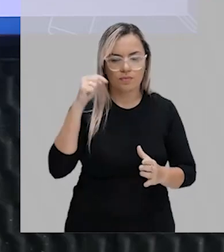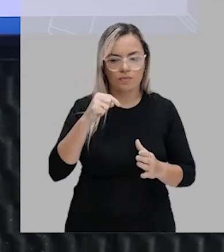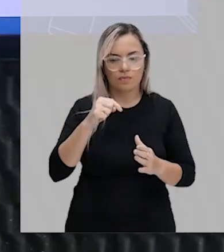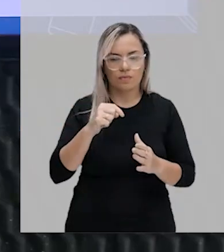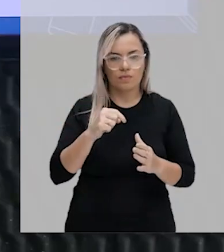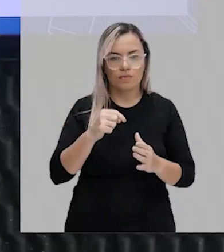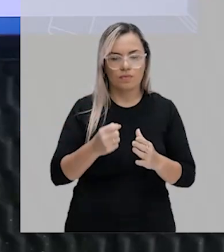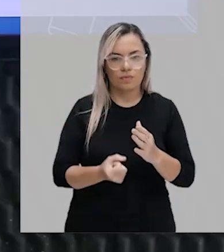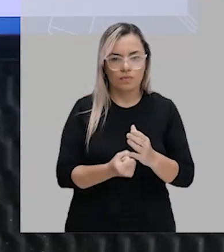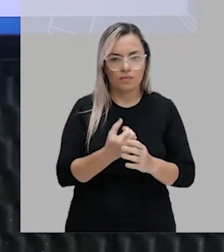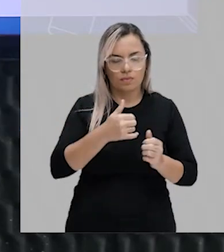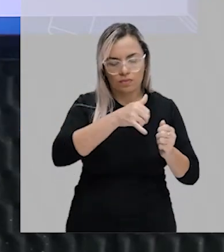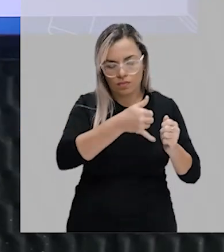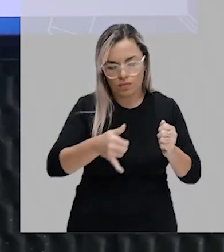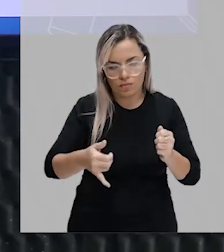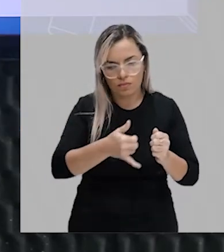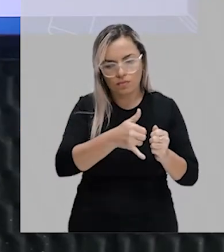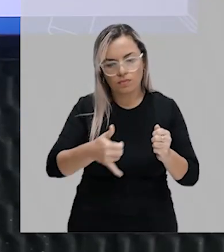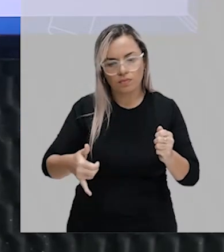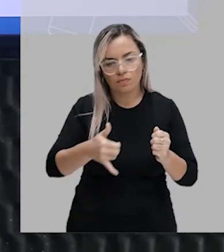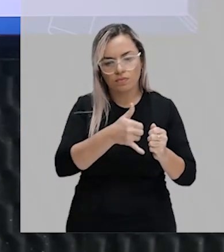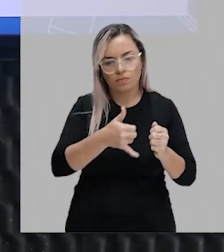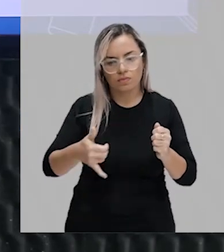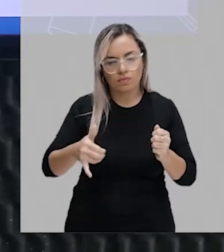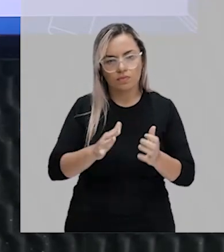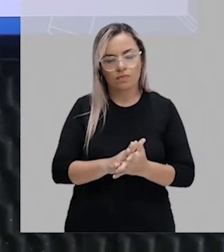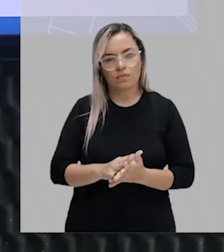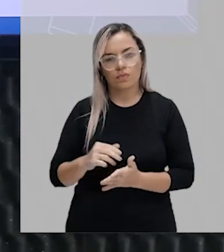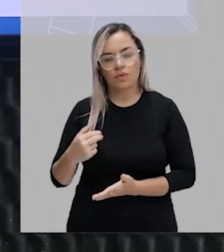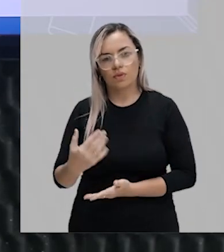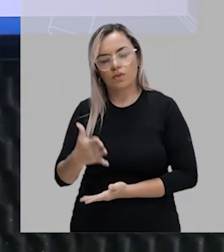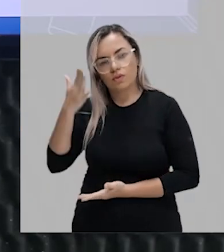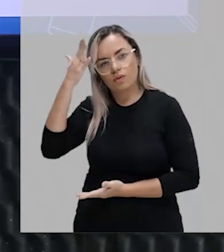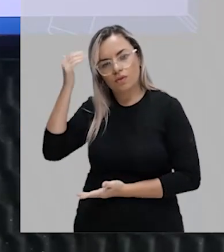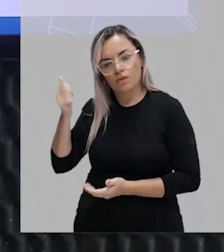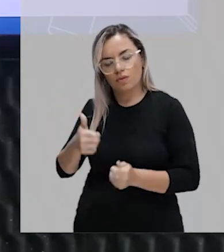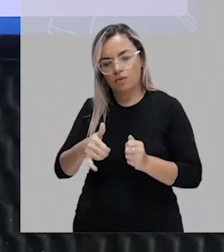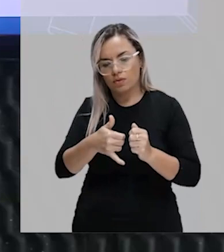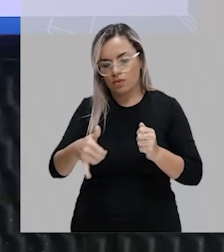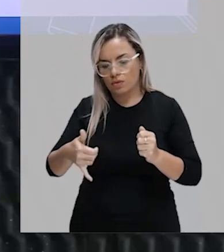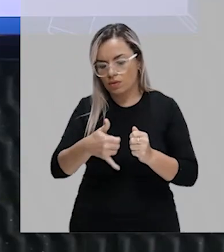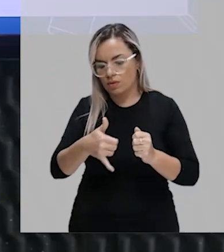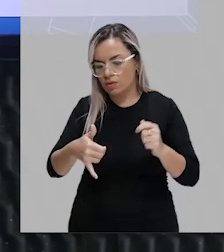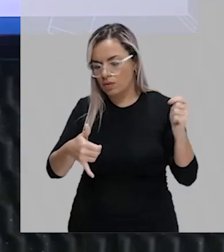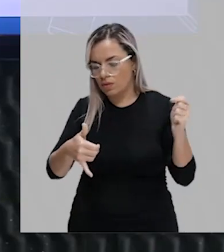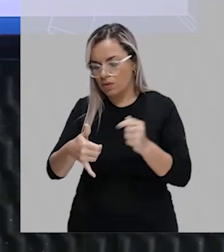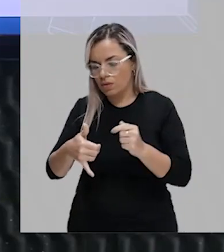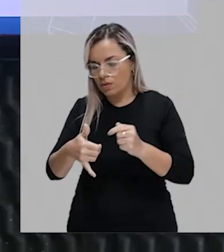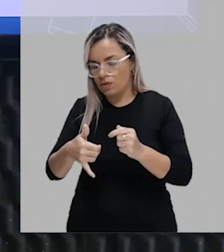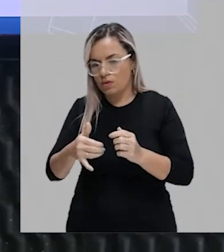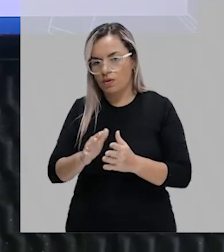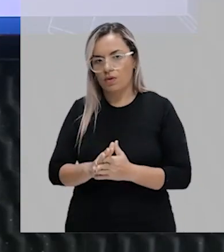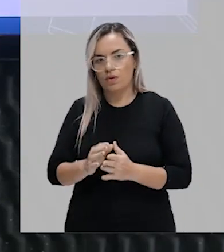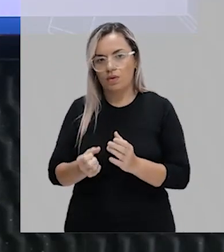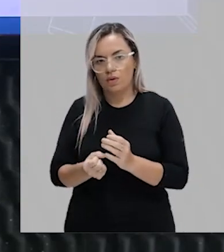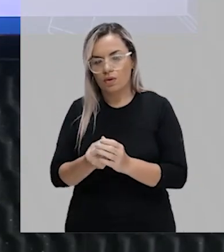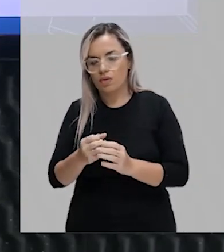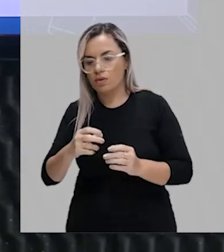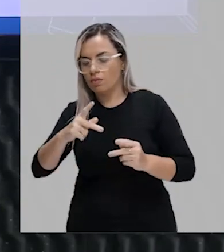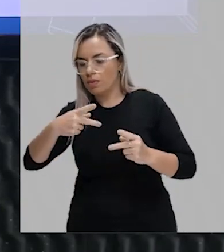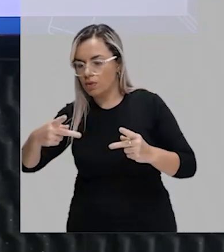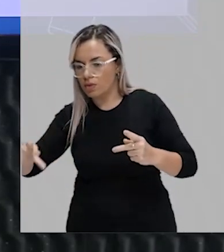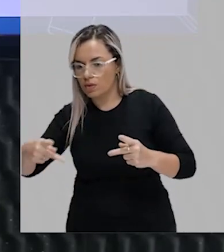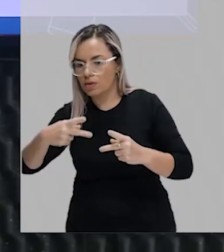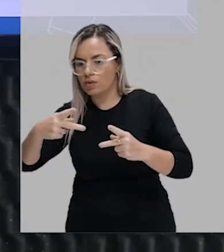De aminoácidos. Nós sabemos que aminoácidos são componentes que formam o quê?